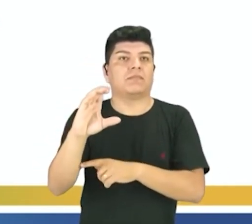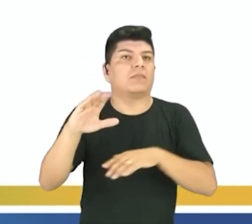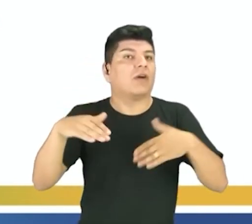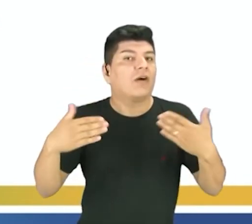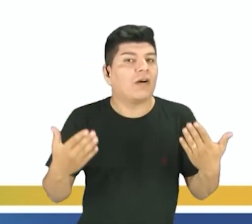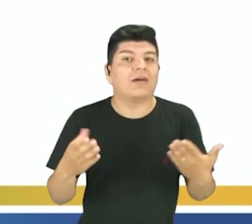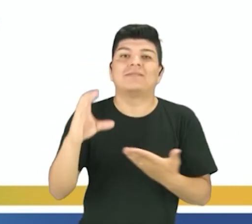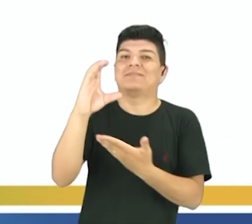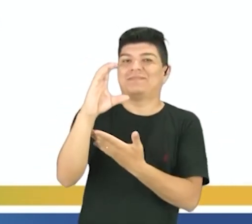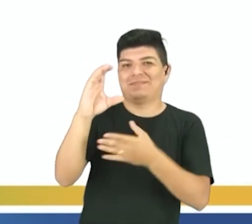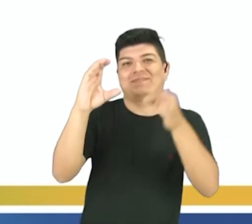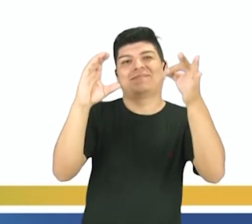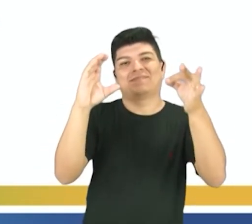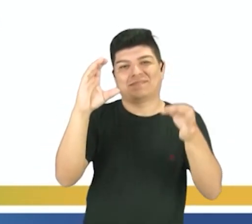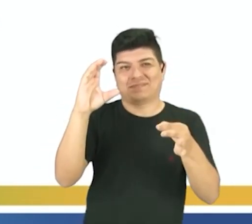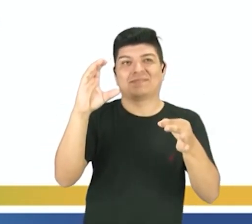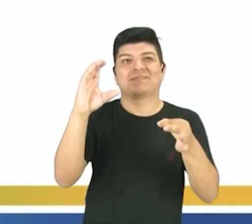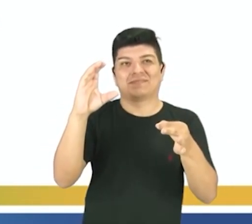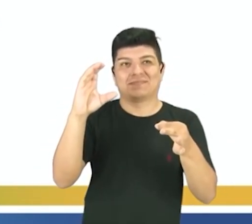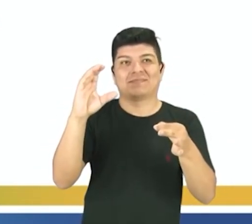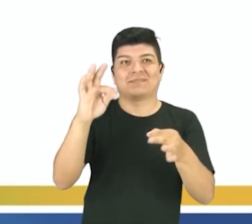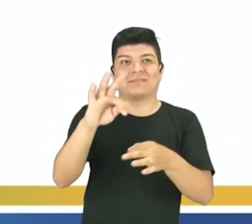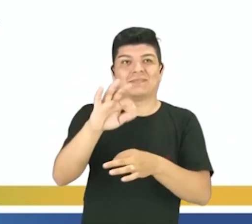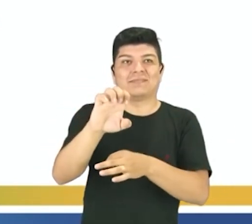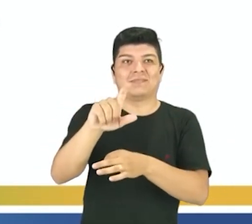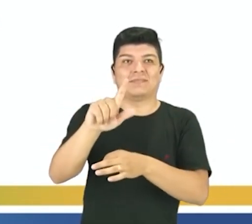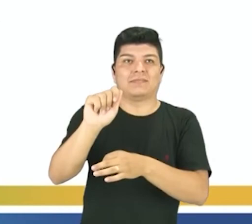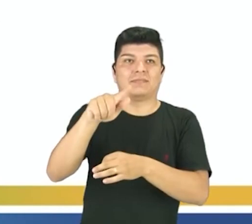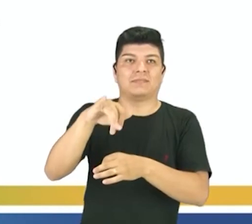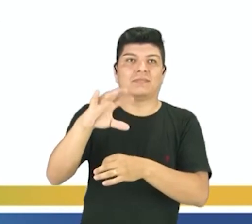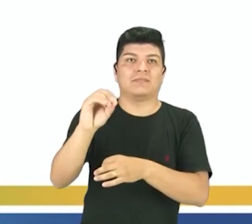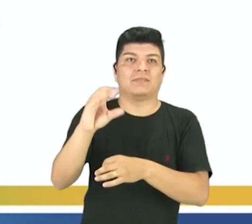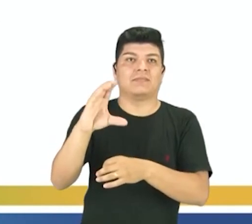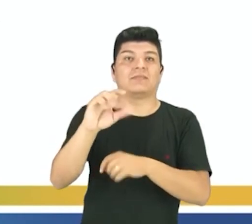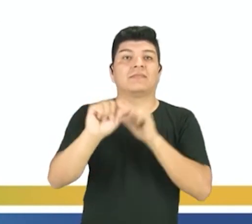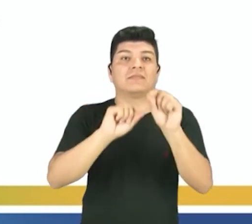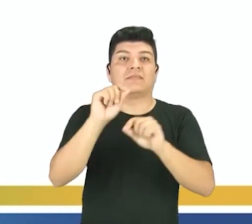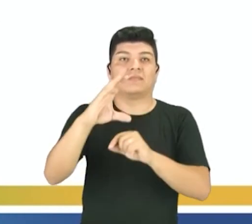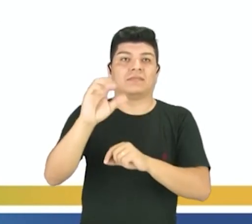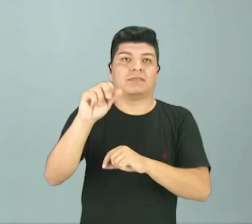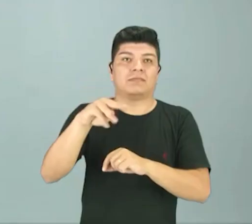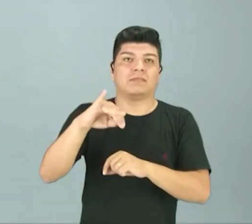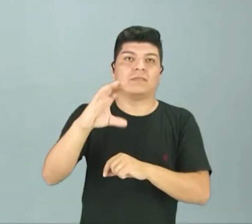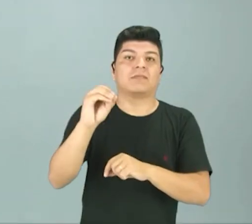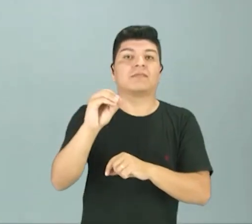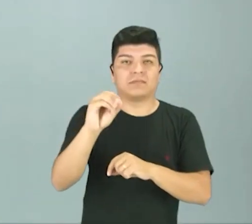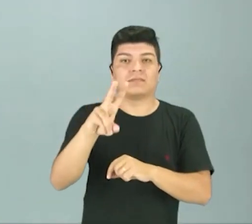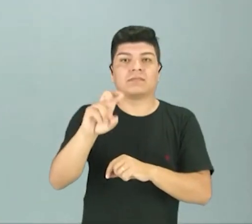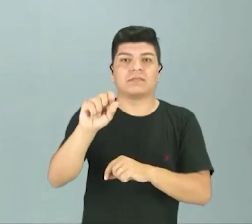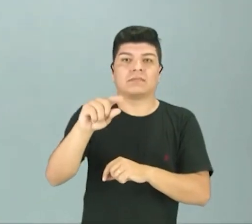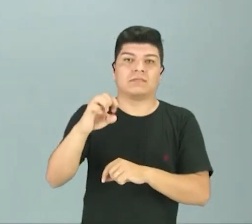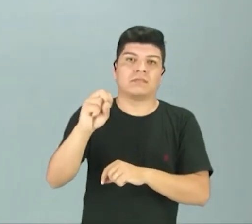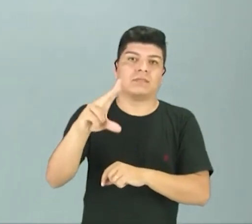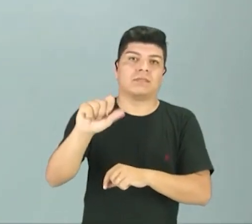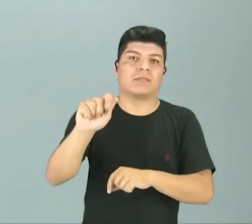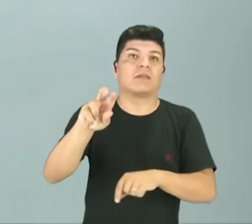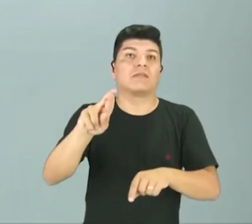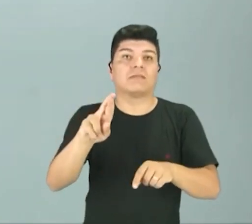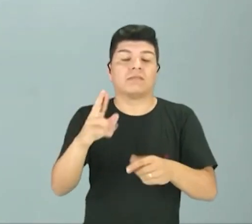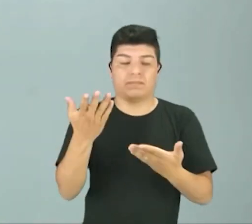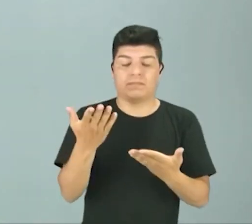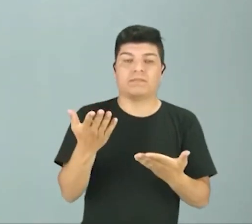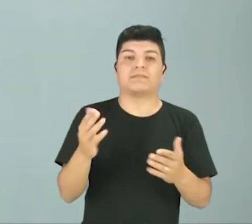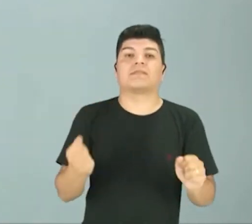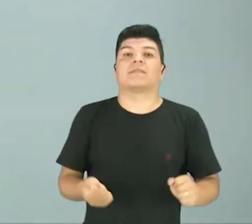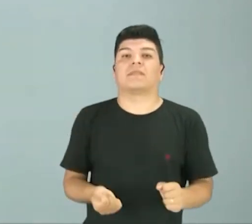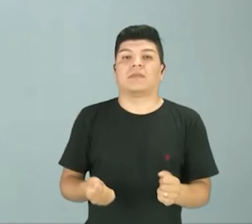que é a letra C, né? O felogênio e o câmbio vascular. Ok, gente? Então, pessoal, eu deixo aqui para